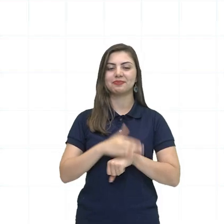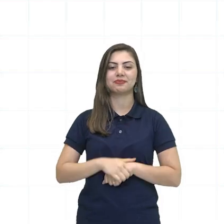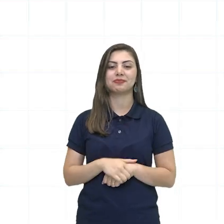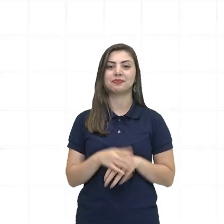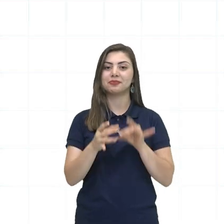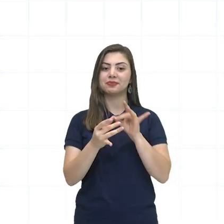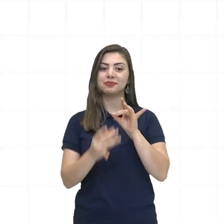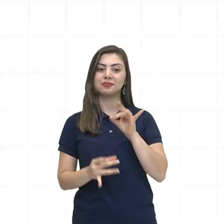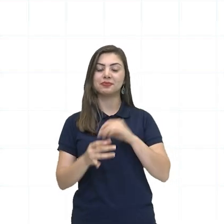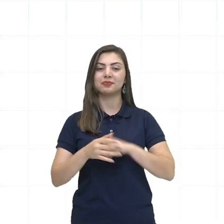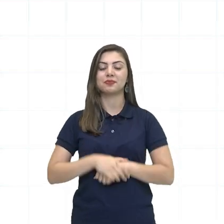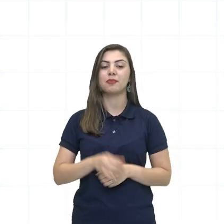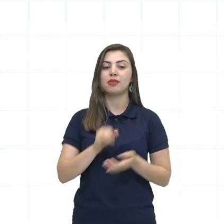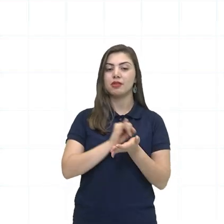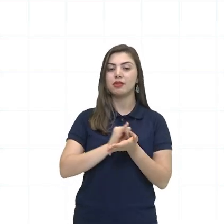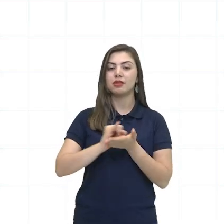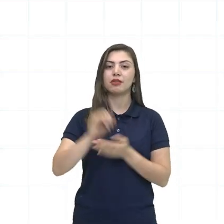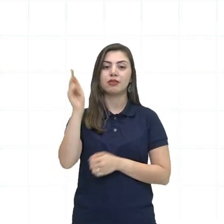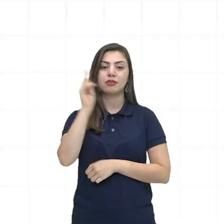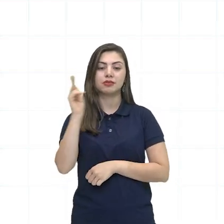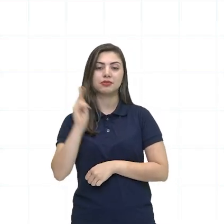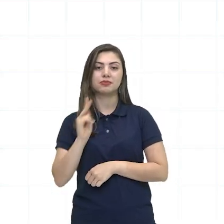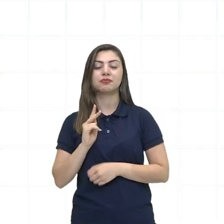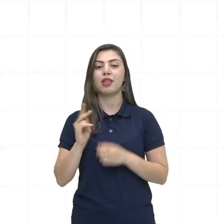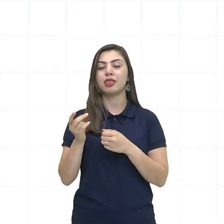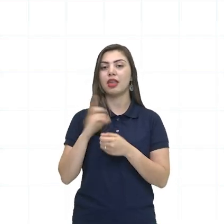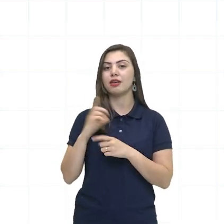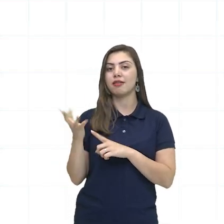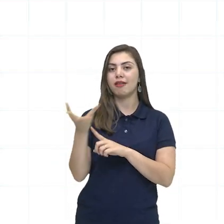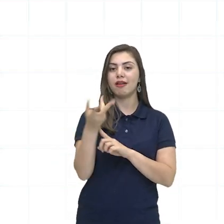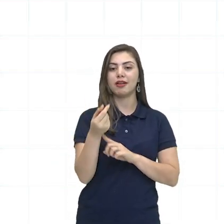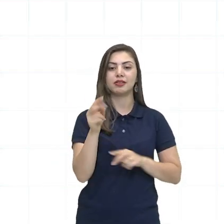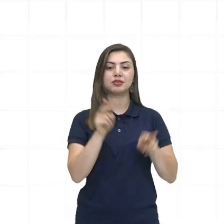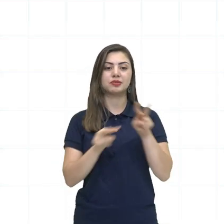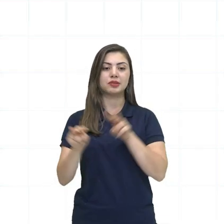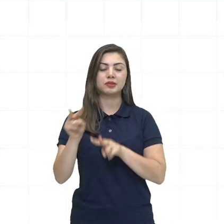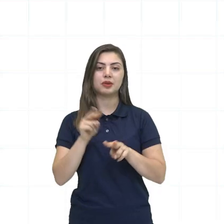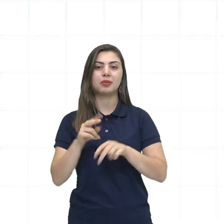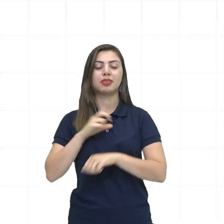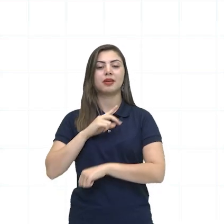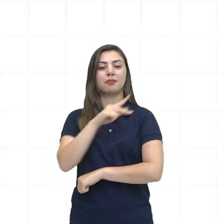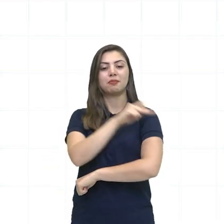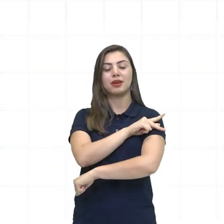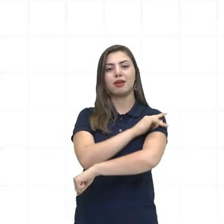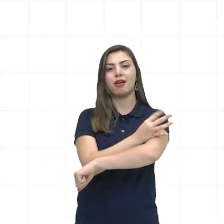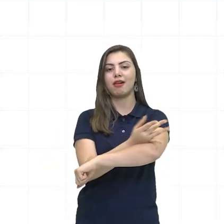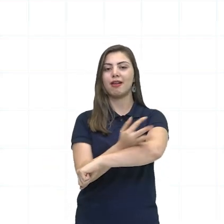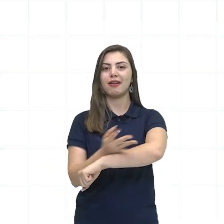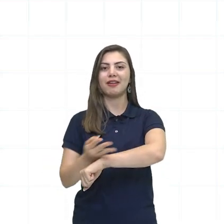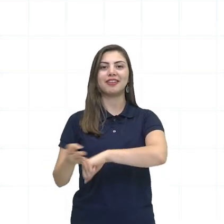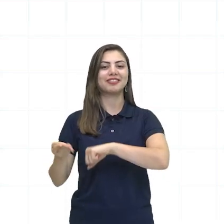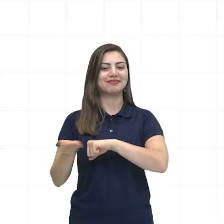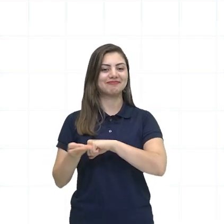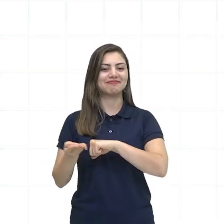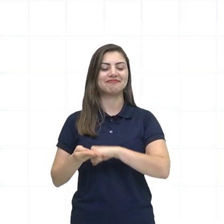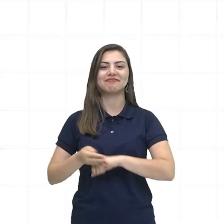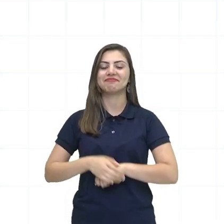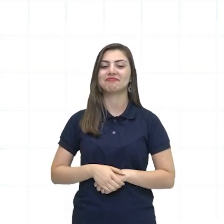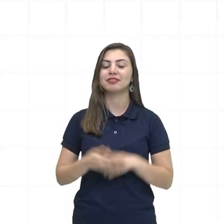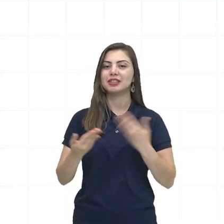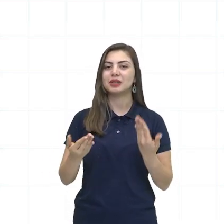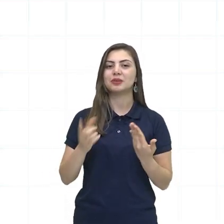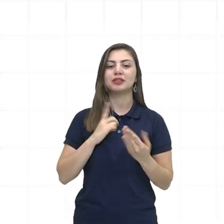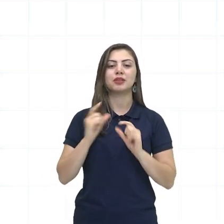e práticas, como detalhamento e introdução à história das artes visuais, da arte primitiva à arte